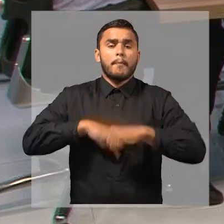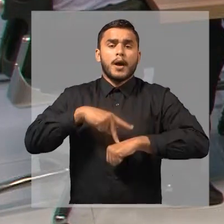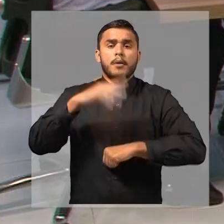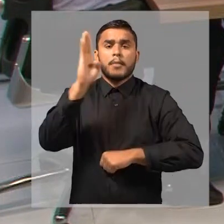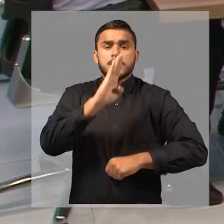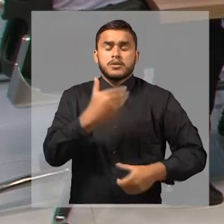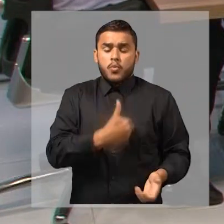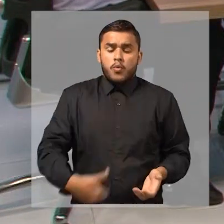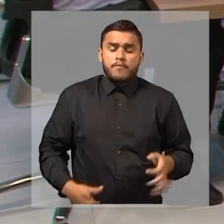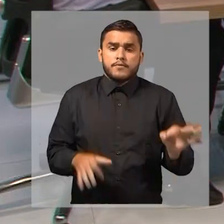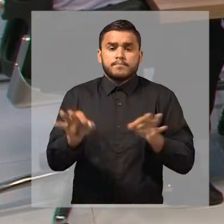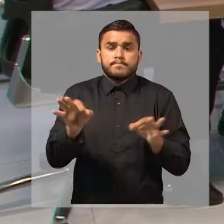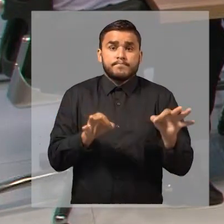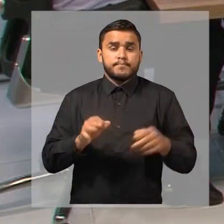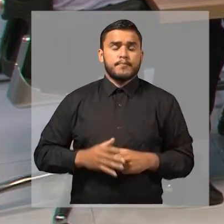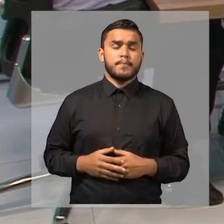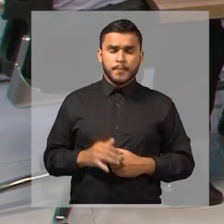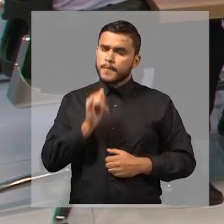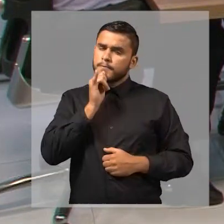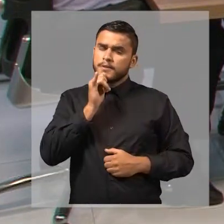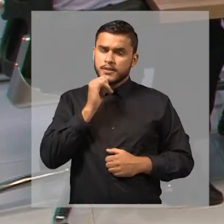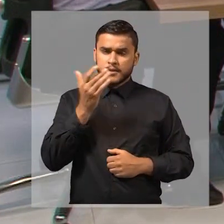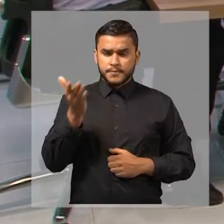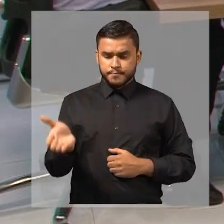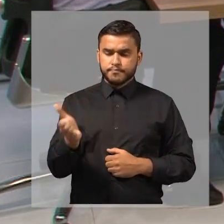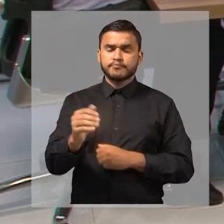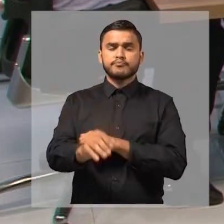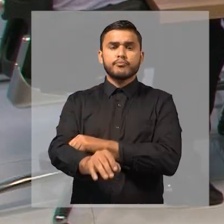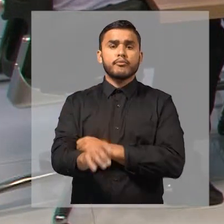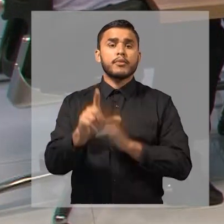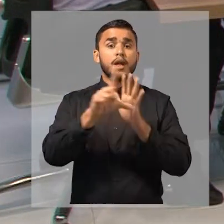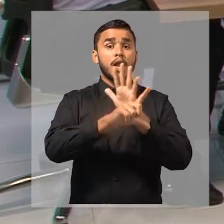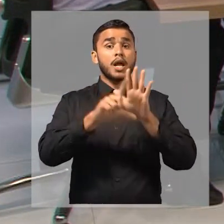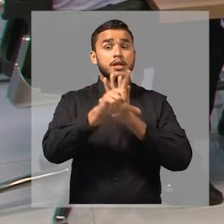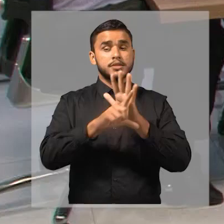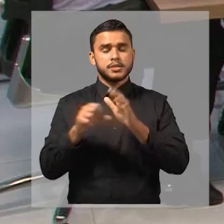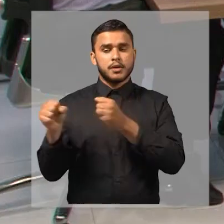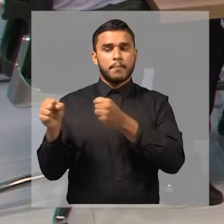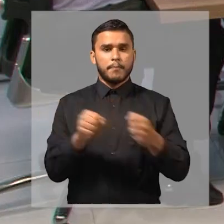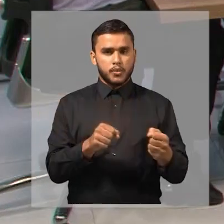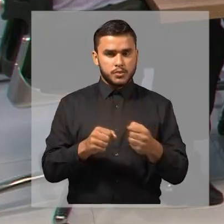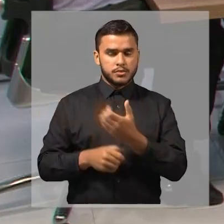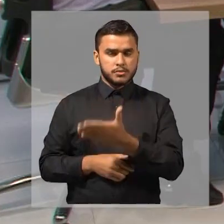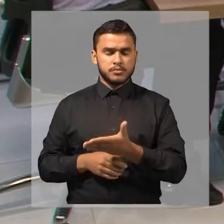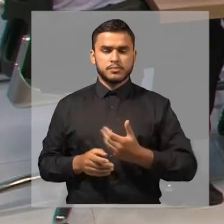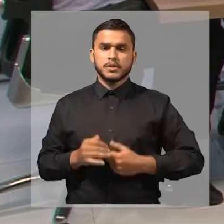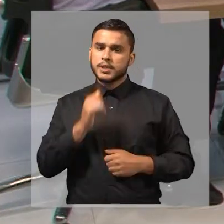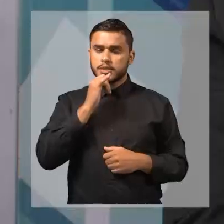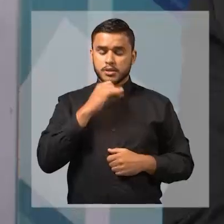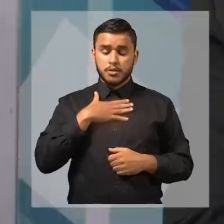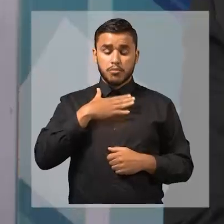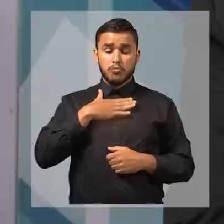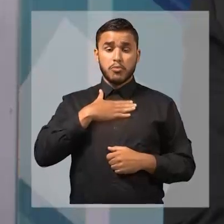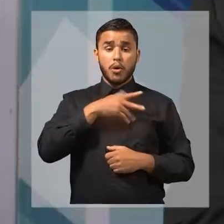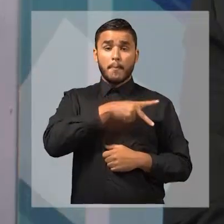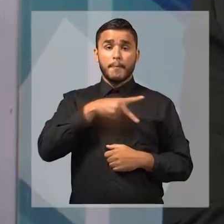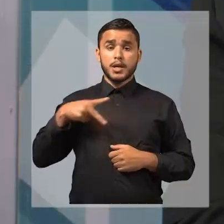exemplo, o legislativo, né, tem sido um mero apêndice do